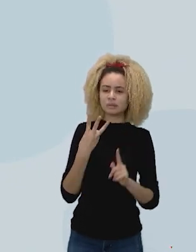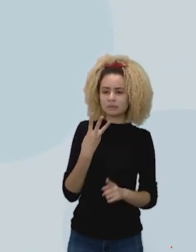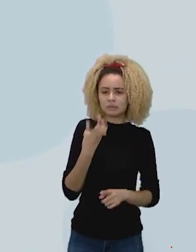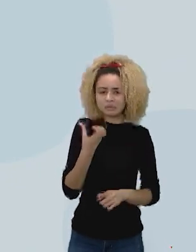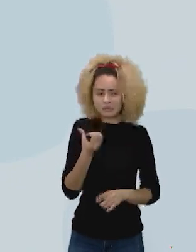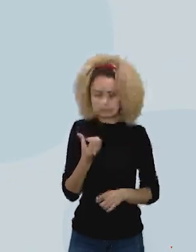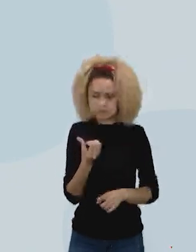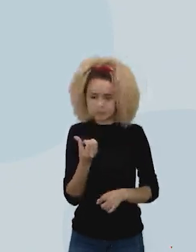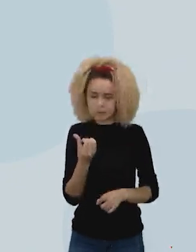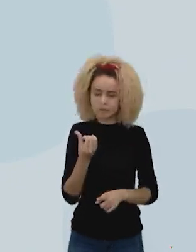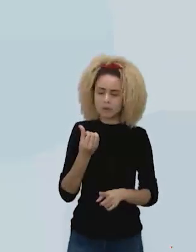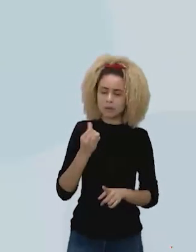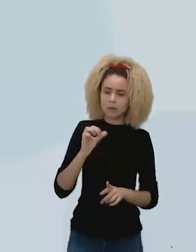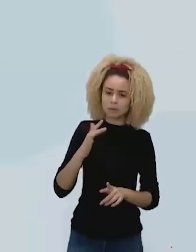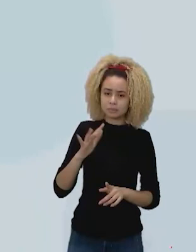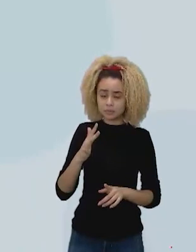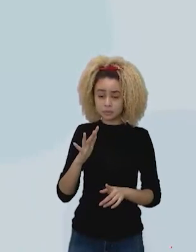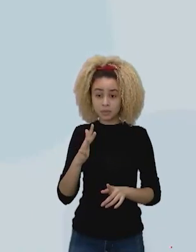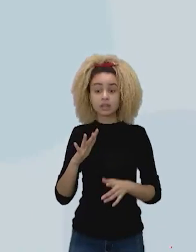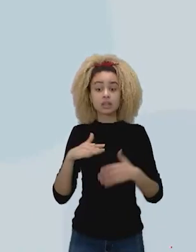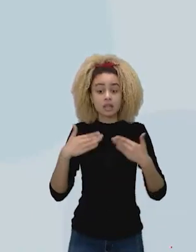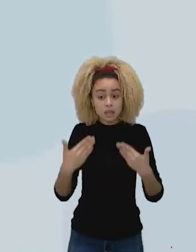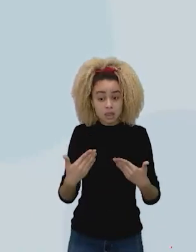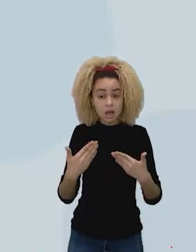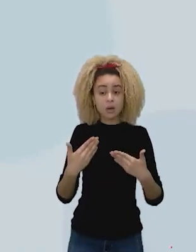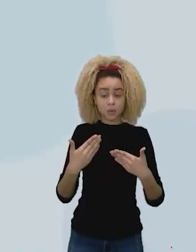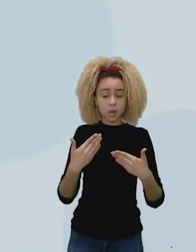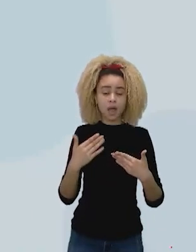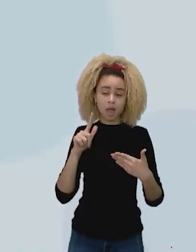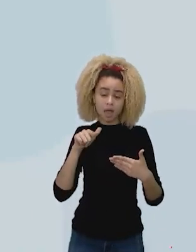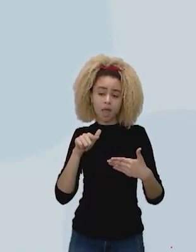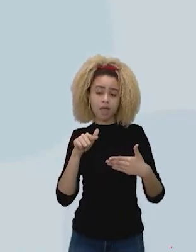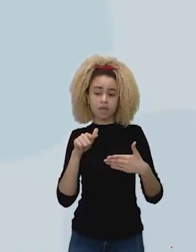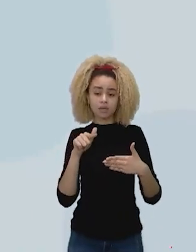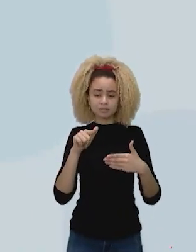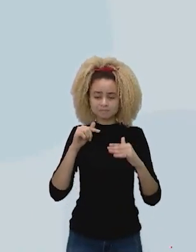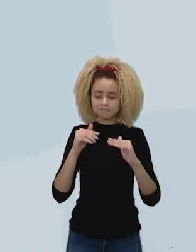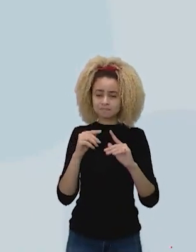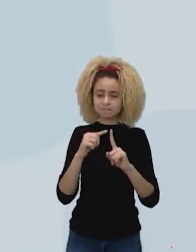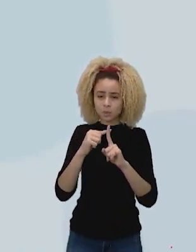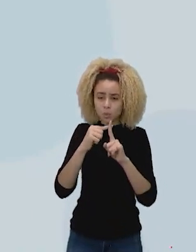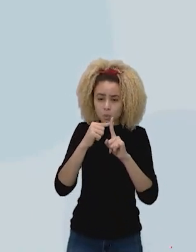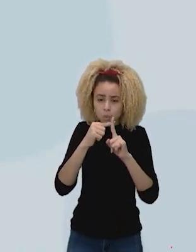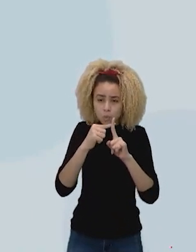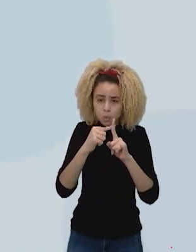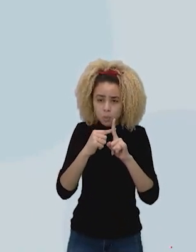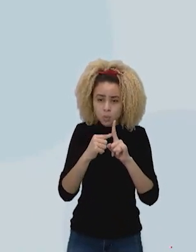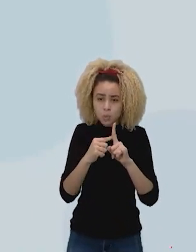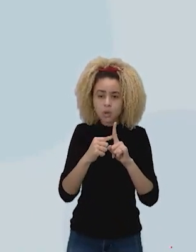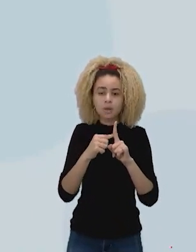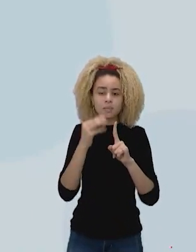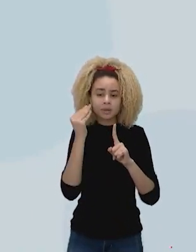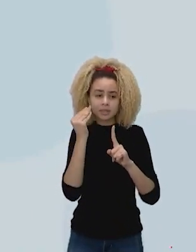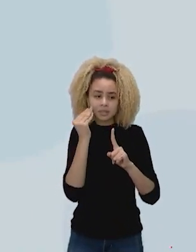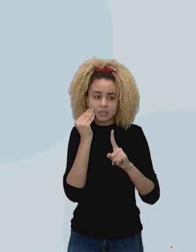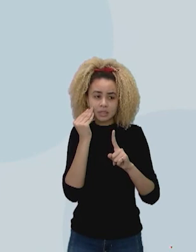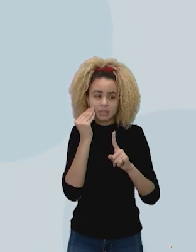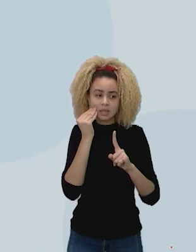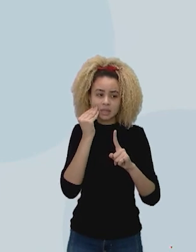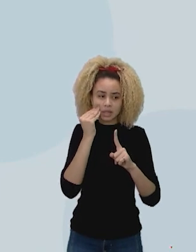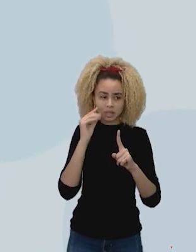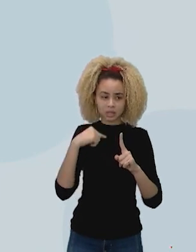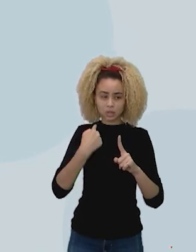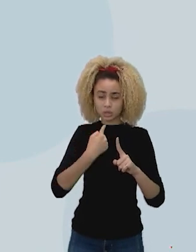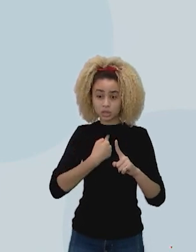36 graus Celsius, então uma temperatura amena seria um pouquinho menos que isso, para a gente poder trocar calor. A gente gosta de